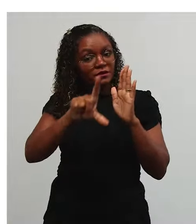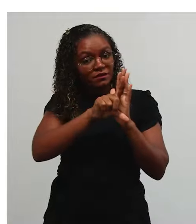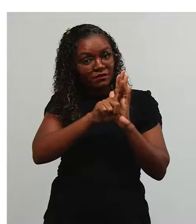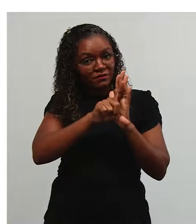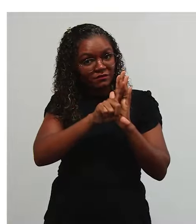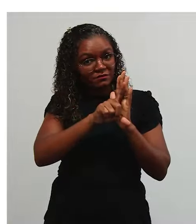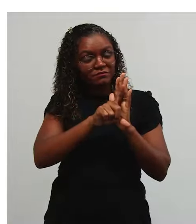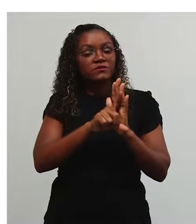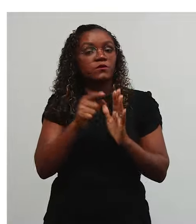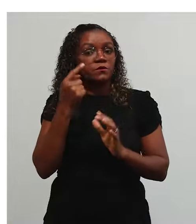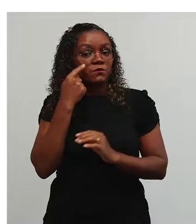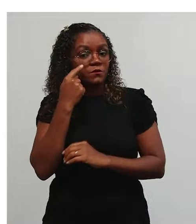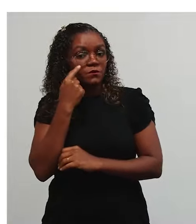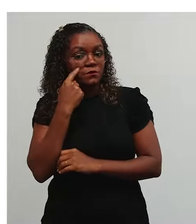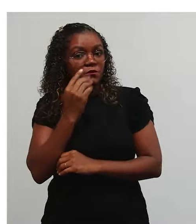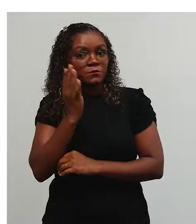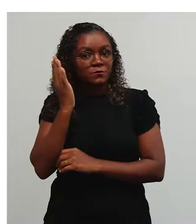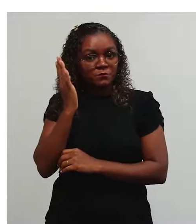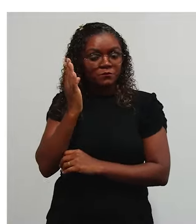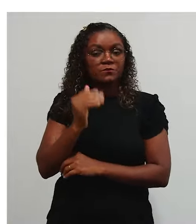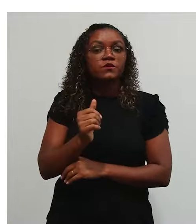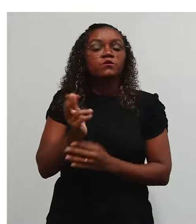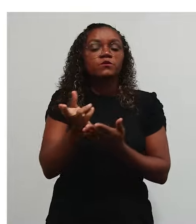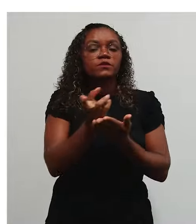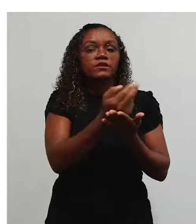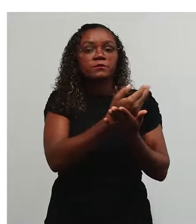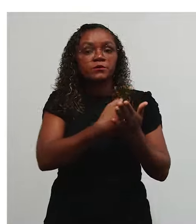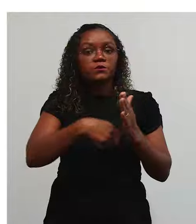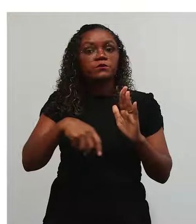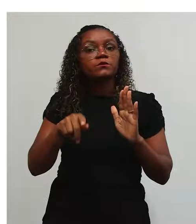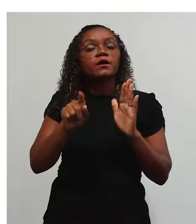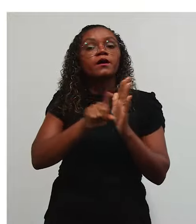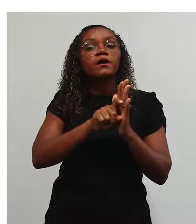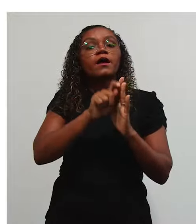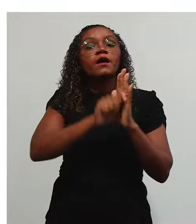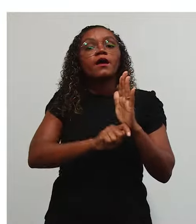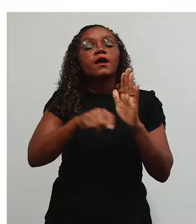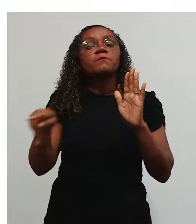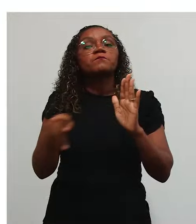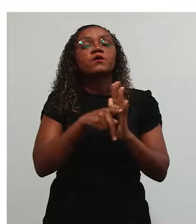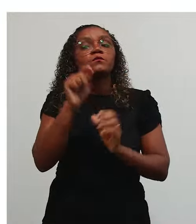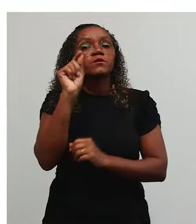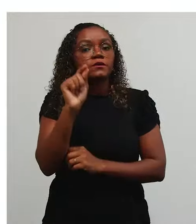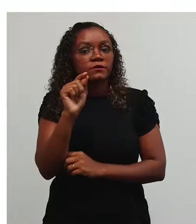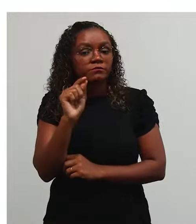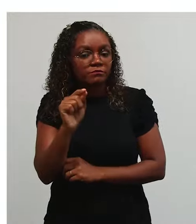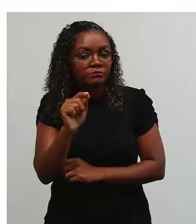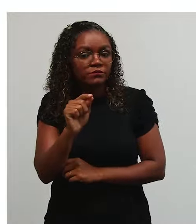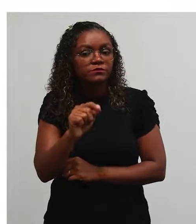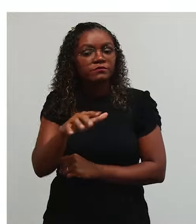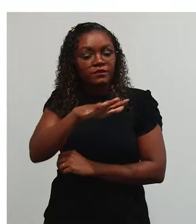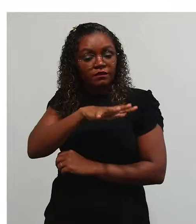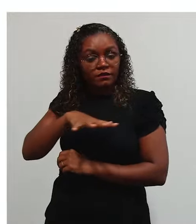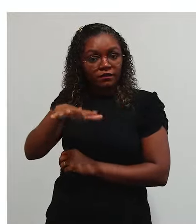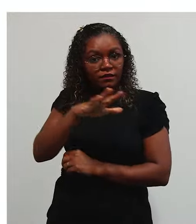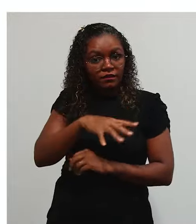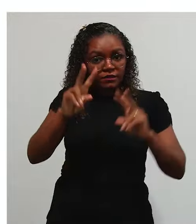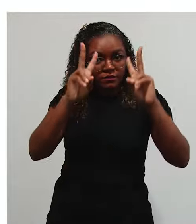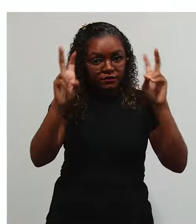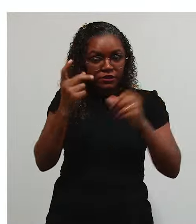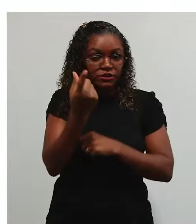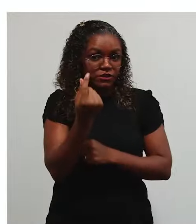nacional que diz que o tributo é toda a prestação pecuniária e quando eu tô falando de pecuniária eu estou falando